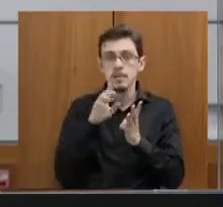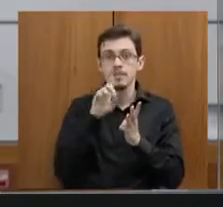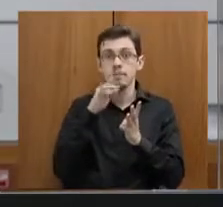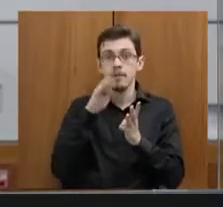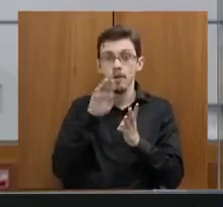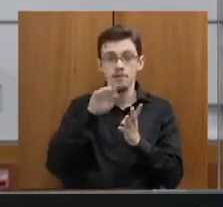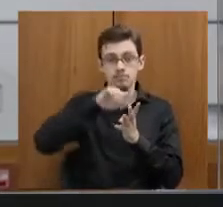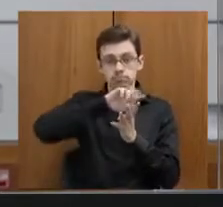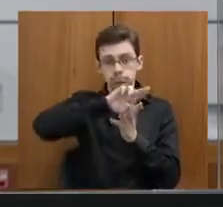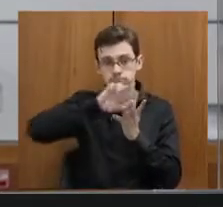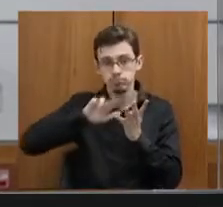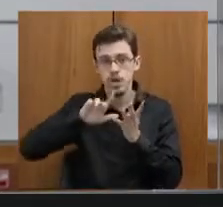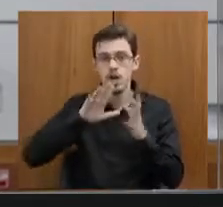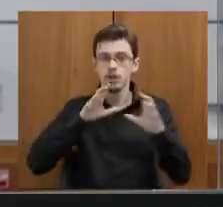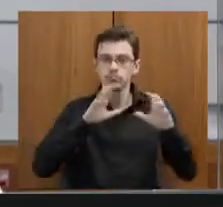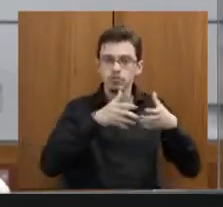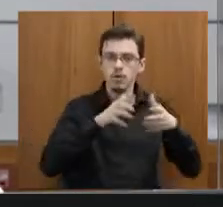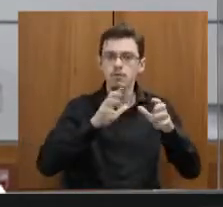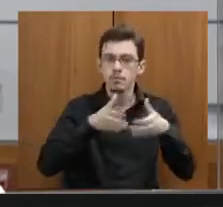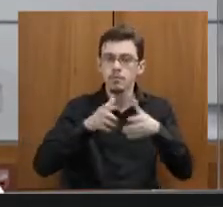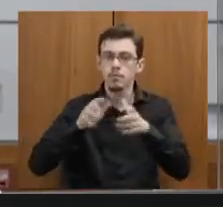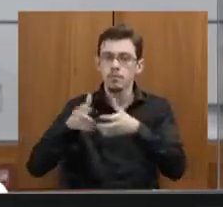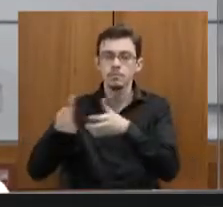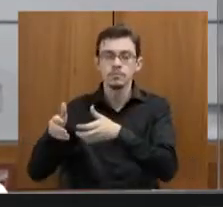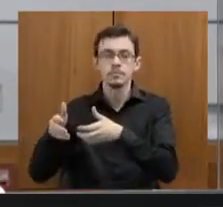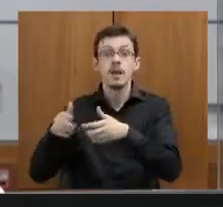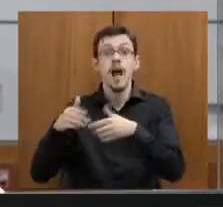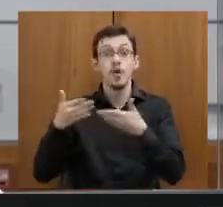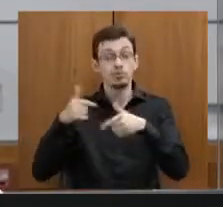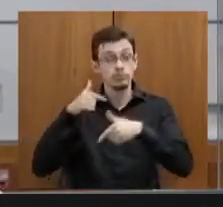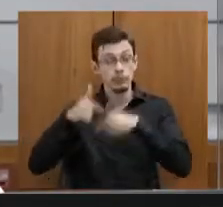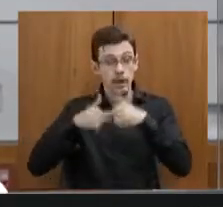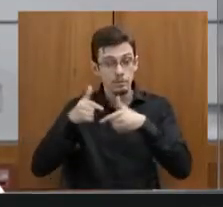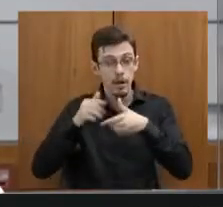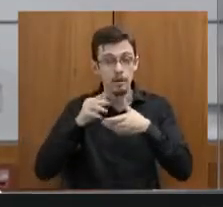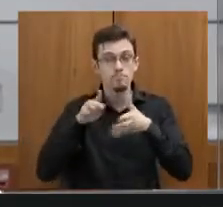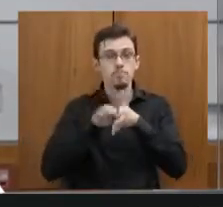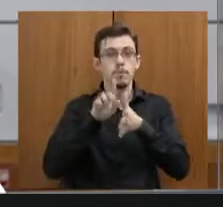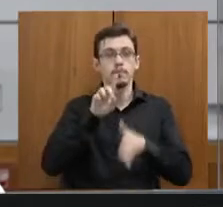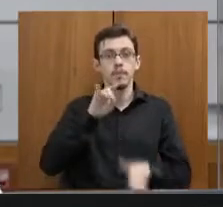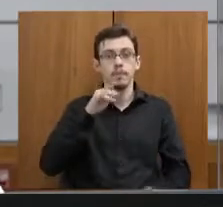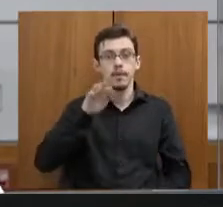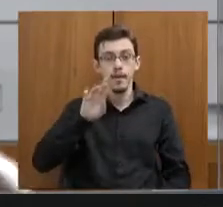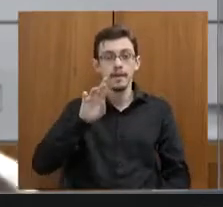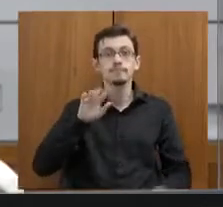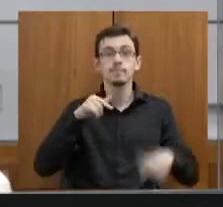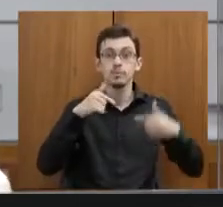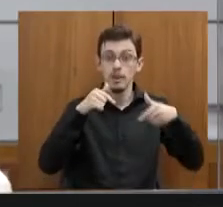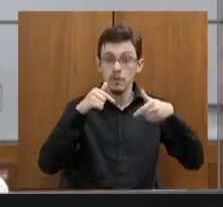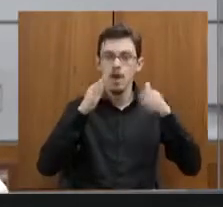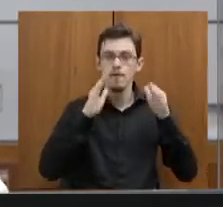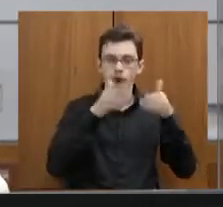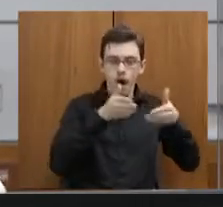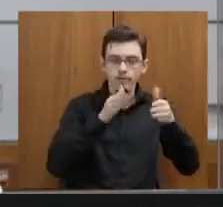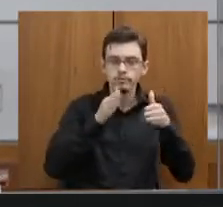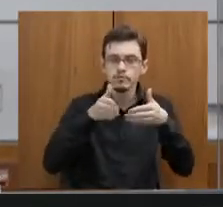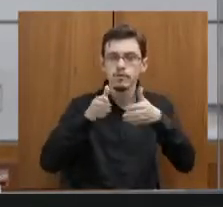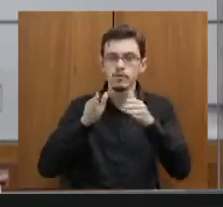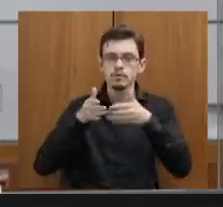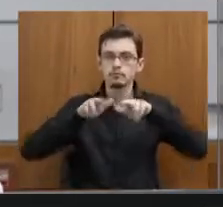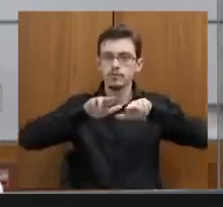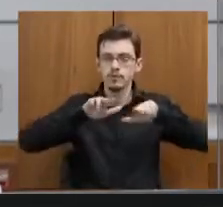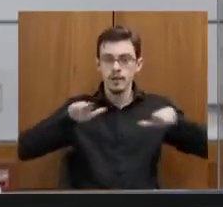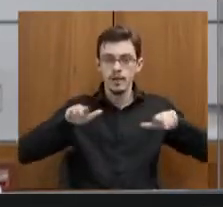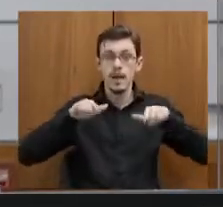escrito reparação que não é só uma palavra Então as ações agora dessa diretoria passam é visivelmente a serem é